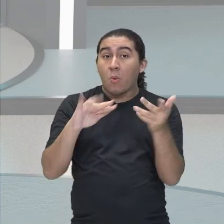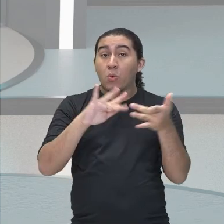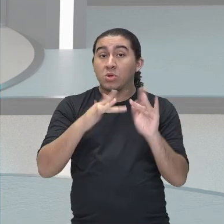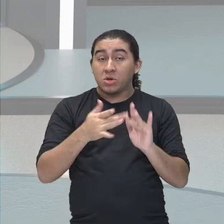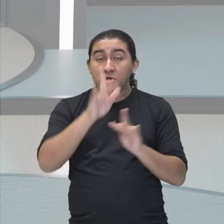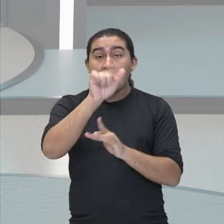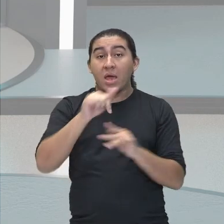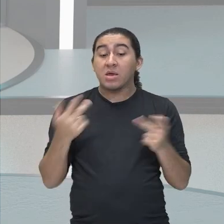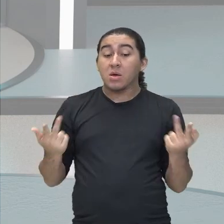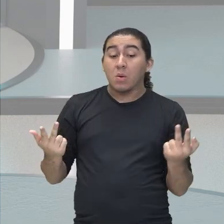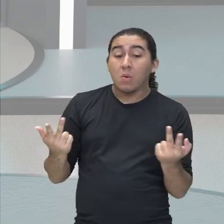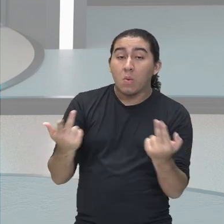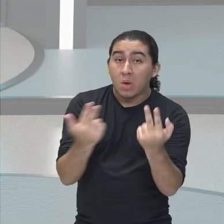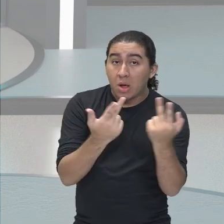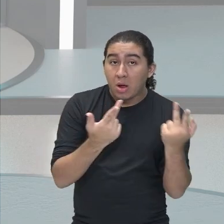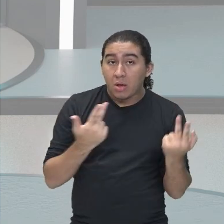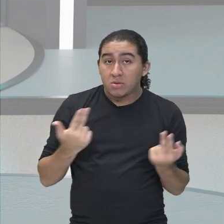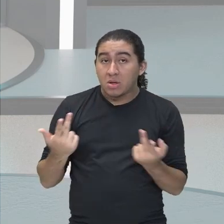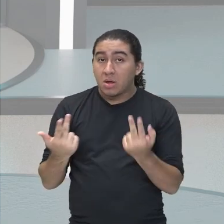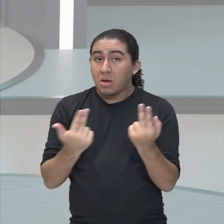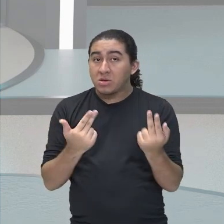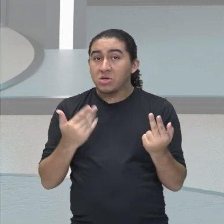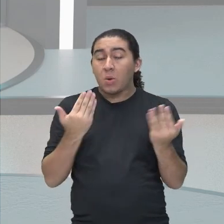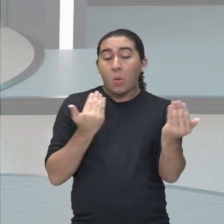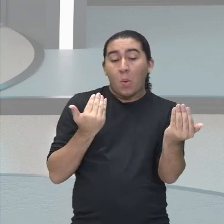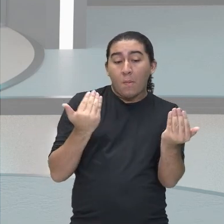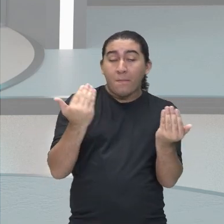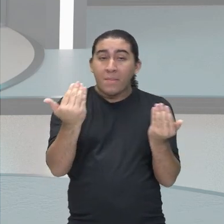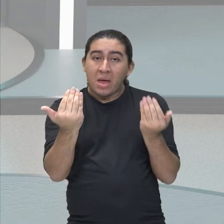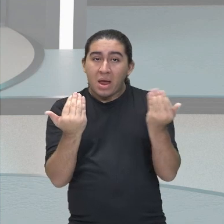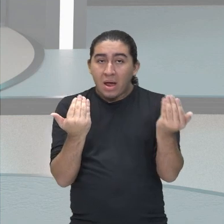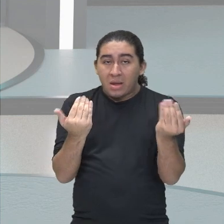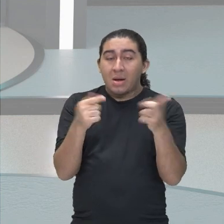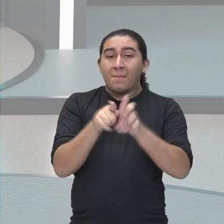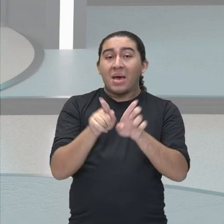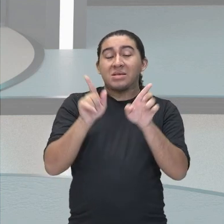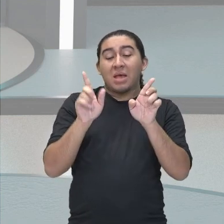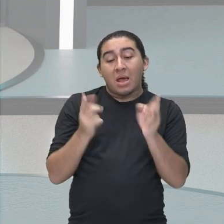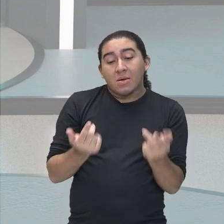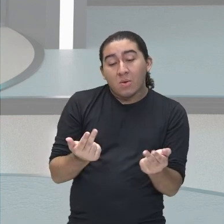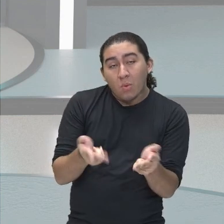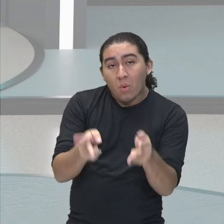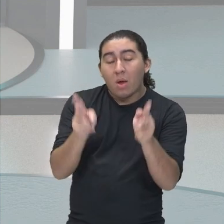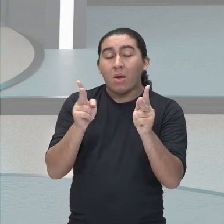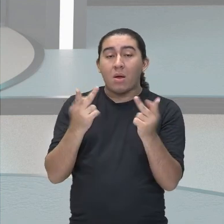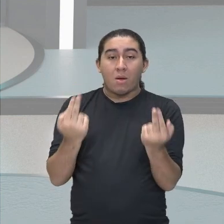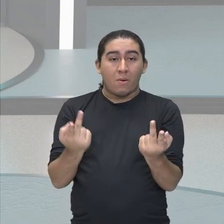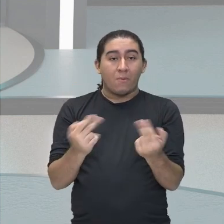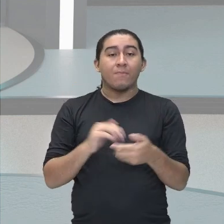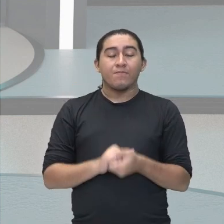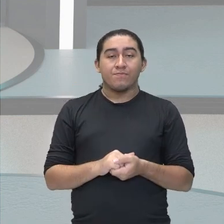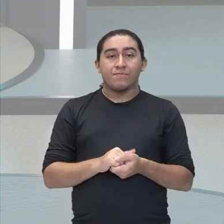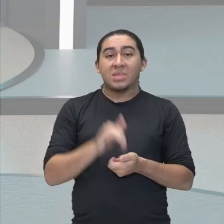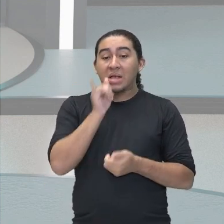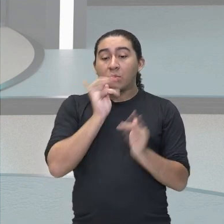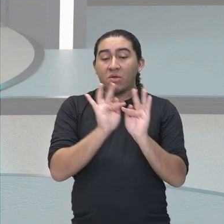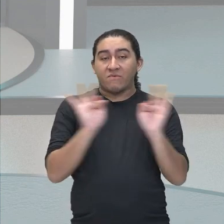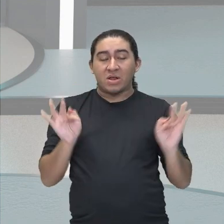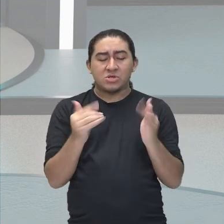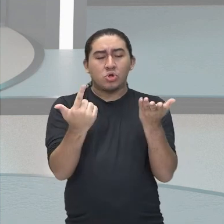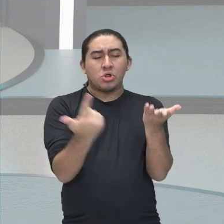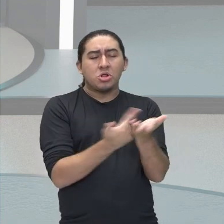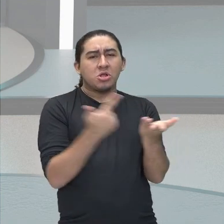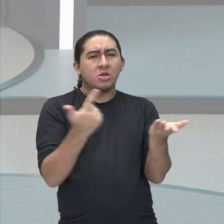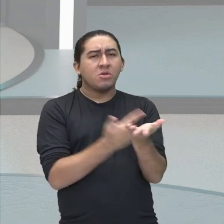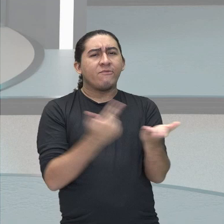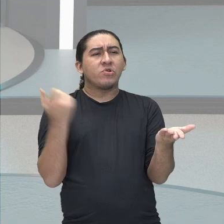comparar dois elementos de forma semelhante. Veja só, o livro é tão